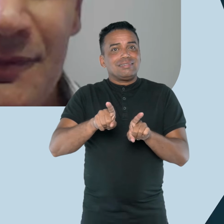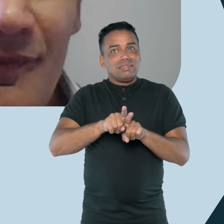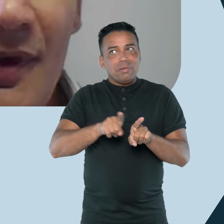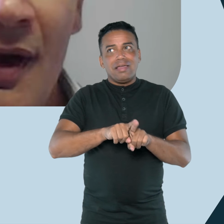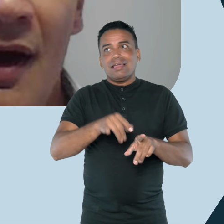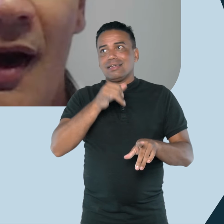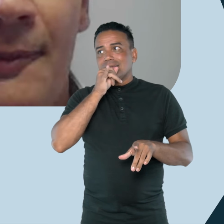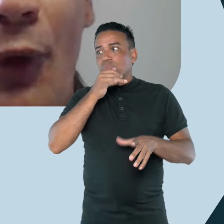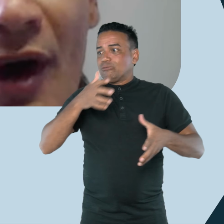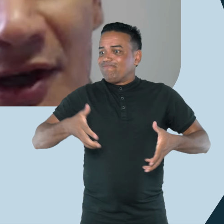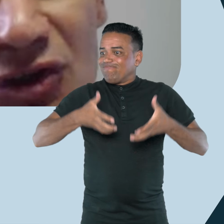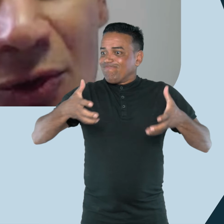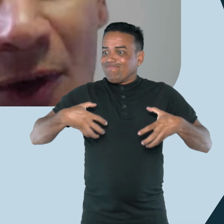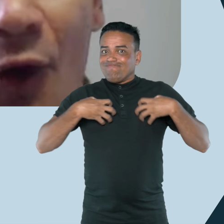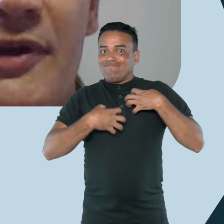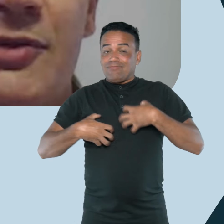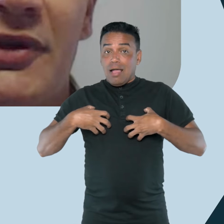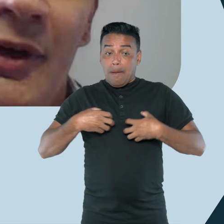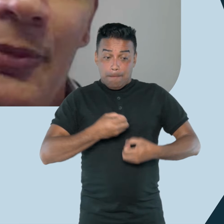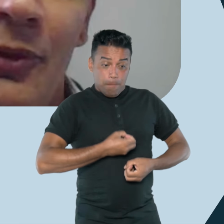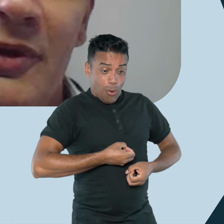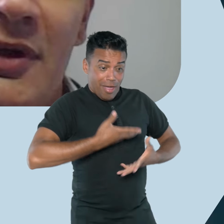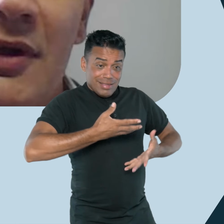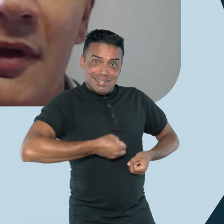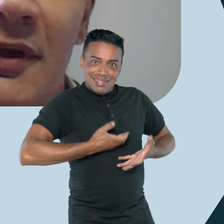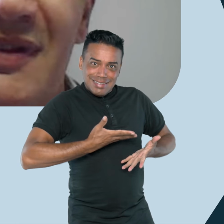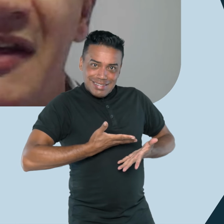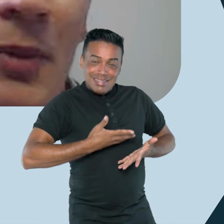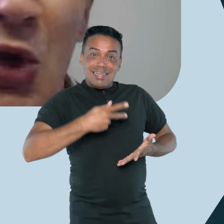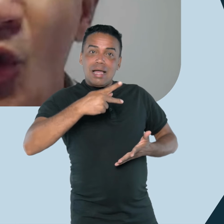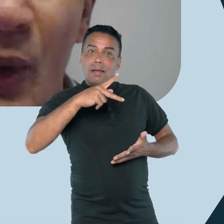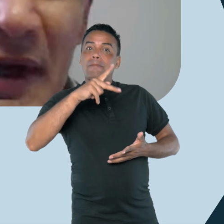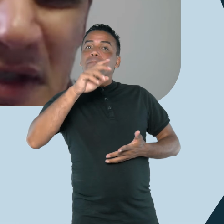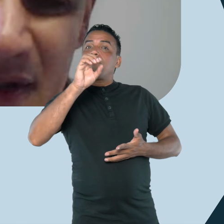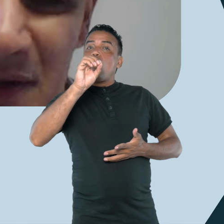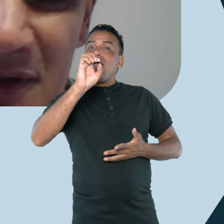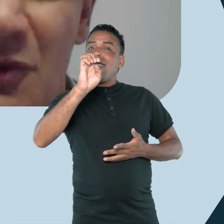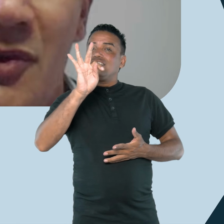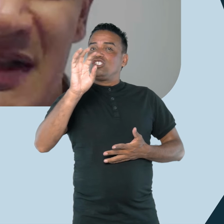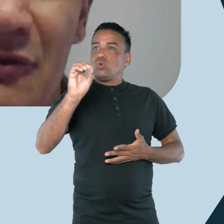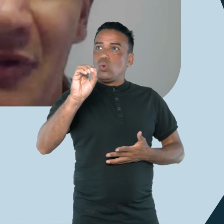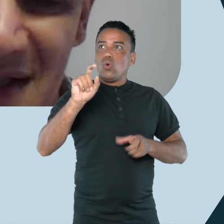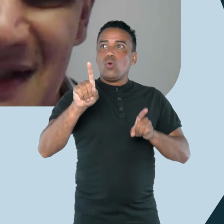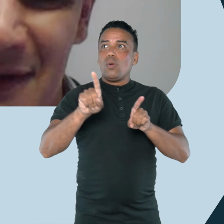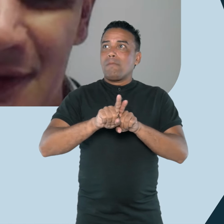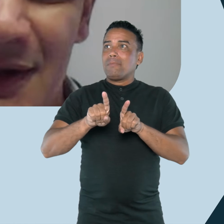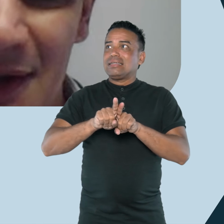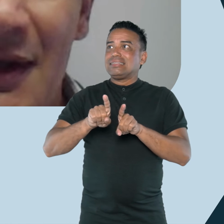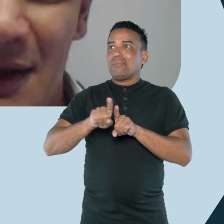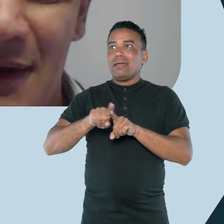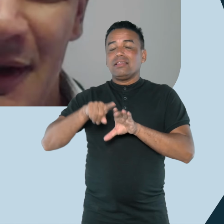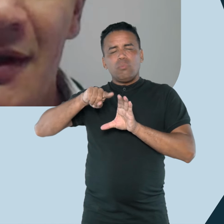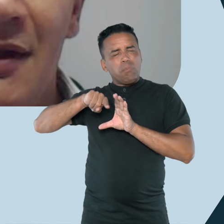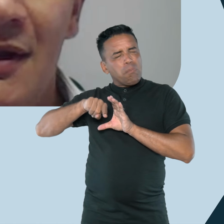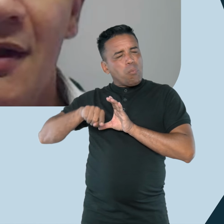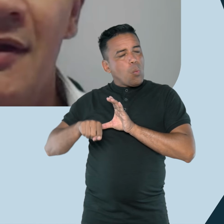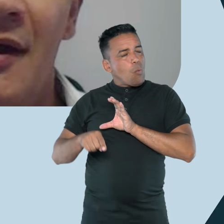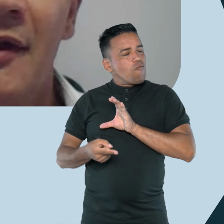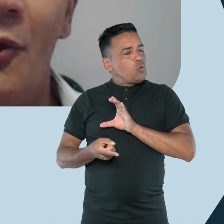porque é poético ao mesmo tempo que tem uma crueza que nos devasta,